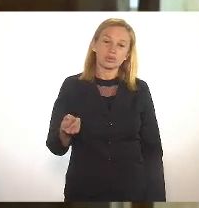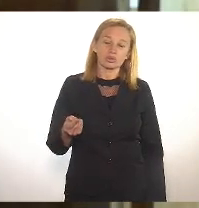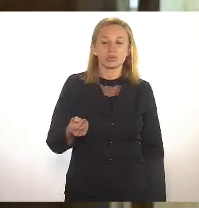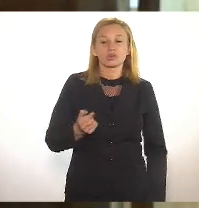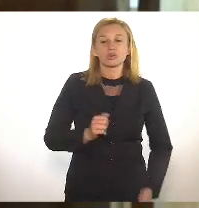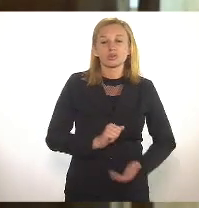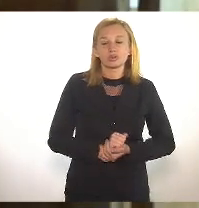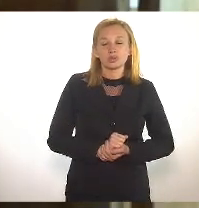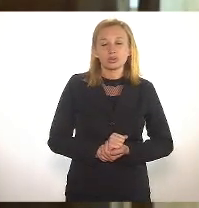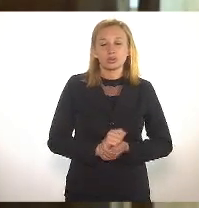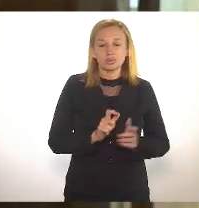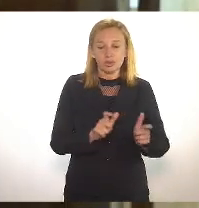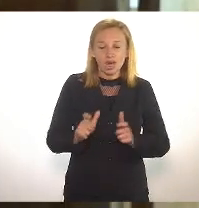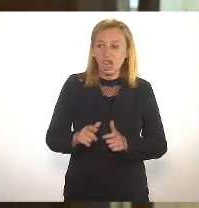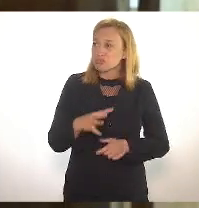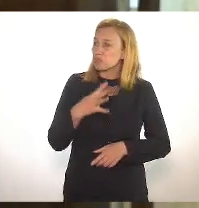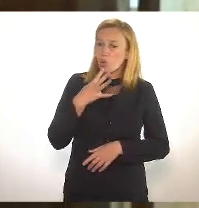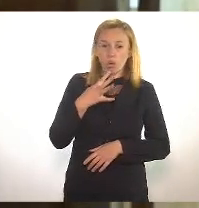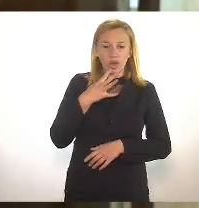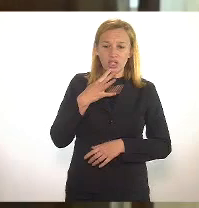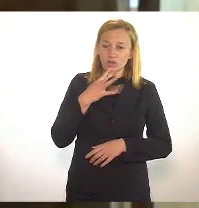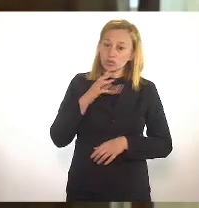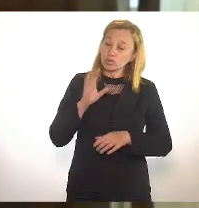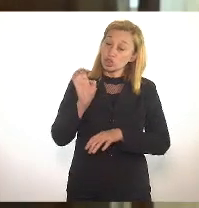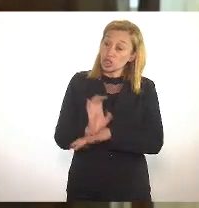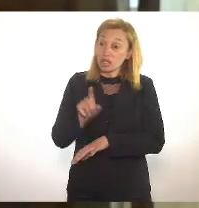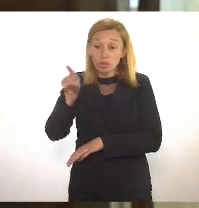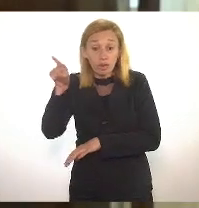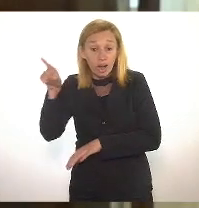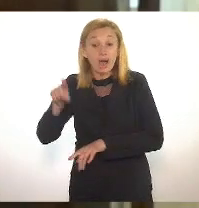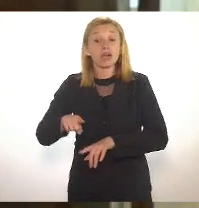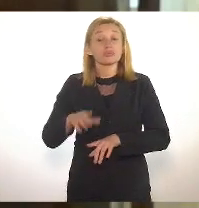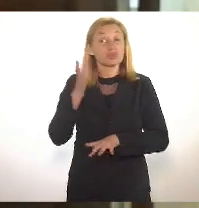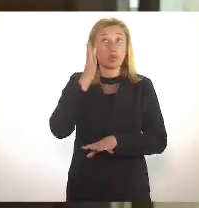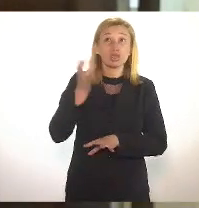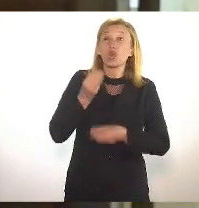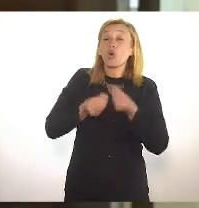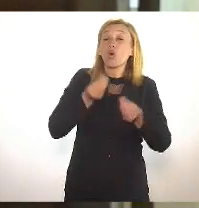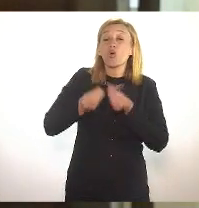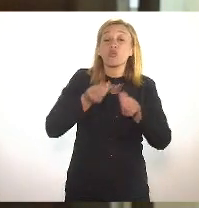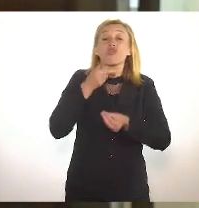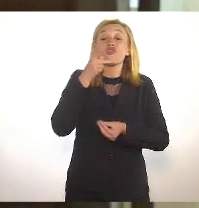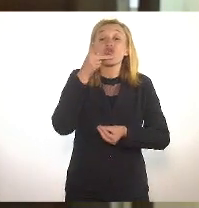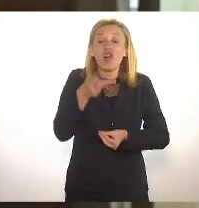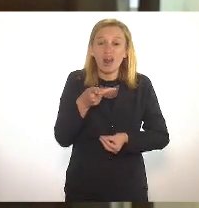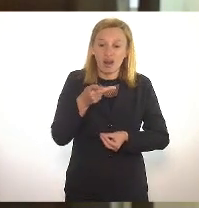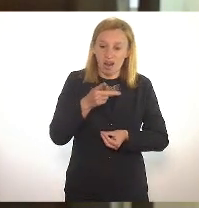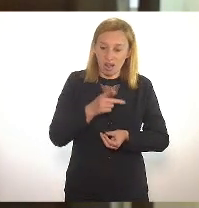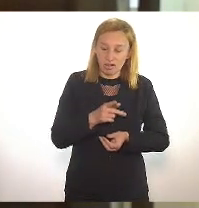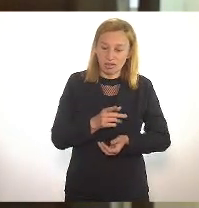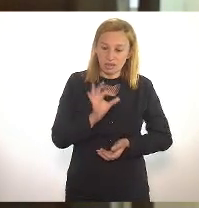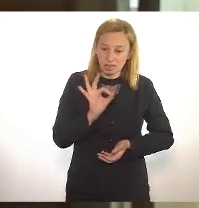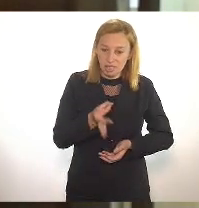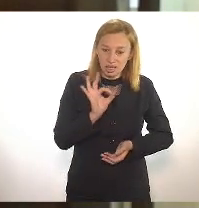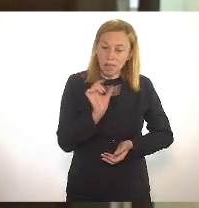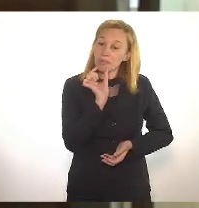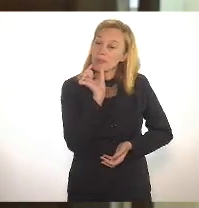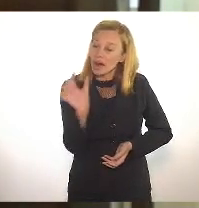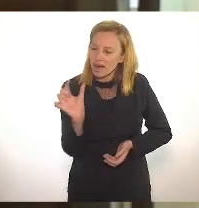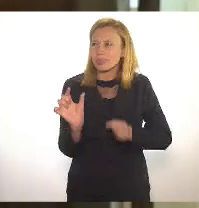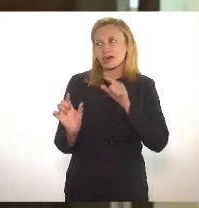eu não conheço esse estado, né? E não sei bem como é que se é a pronúncia inglesa do mesmo, mas o senhor